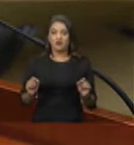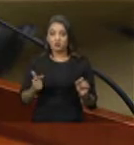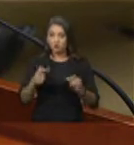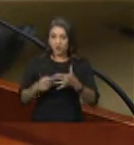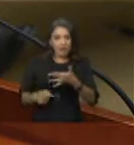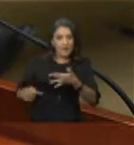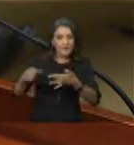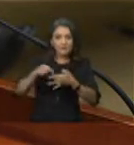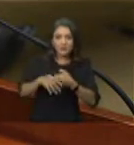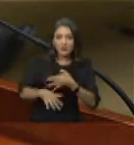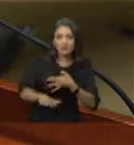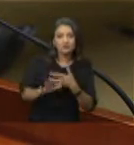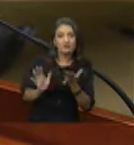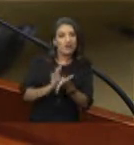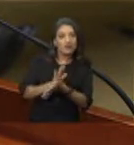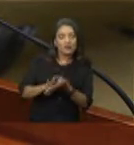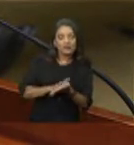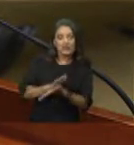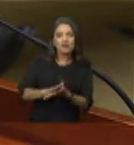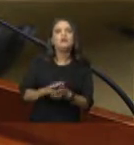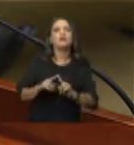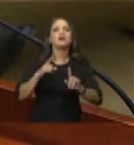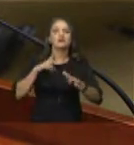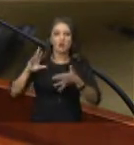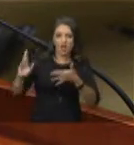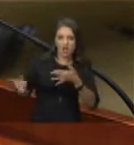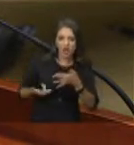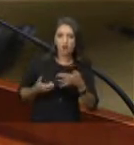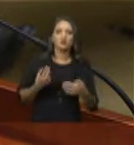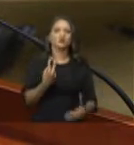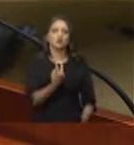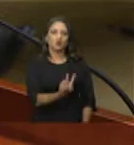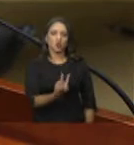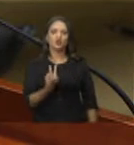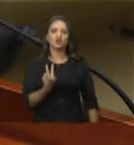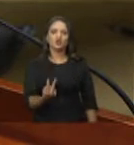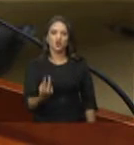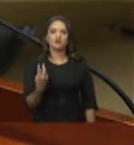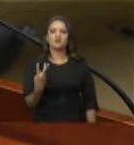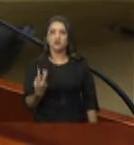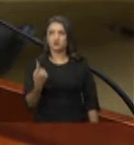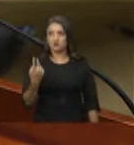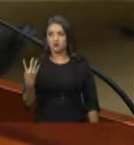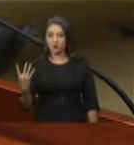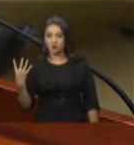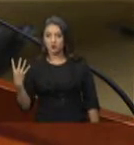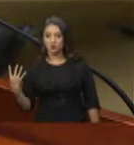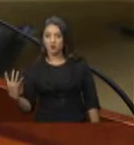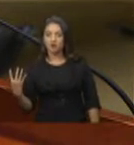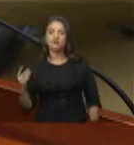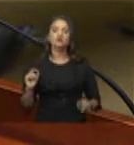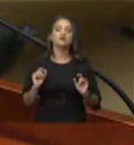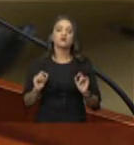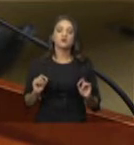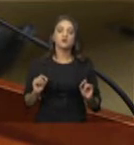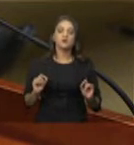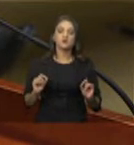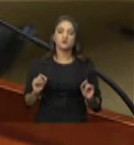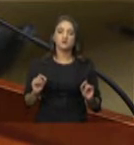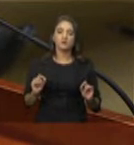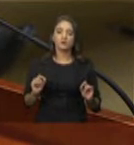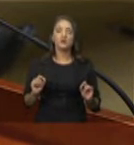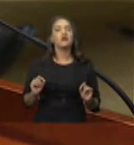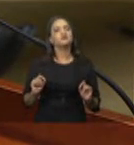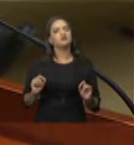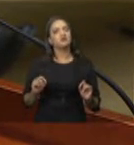viriam recurso extraordinário 223144 quem entenderia ser